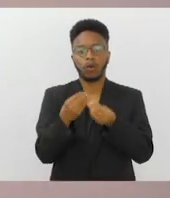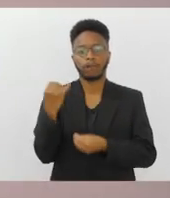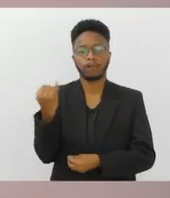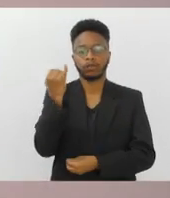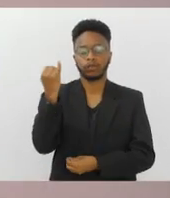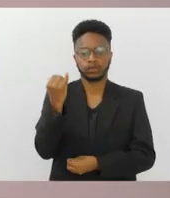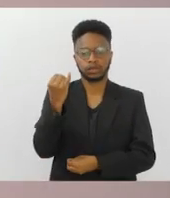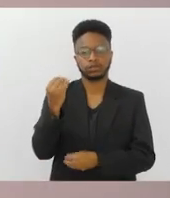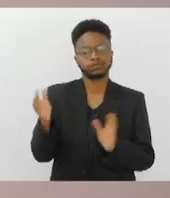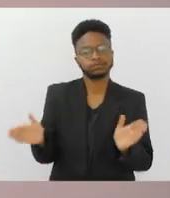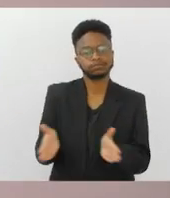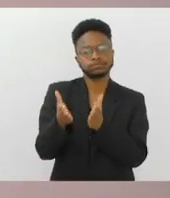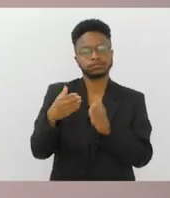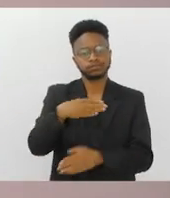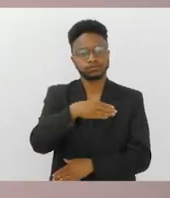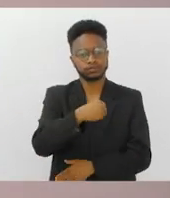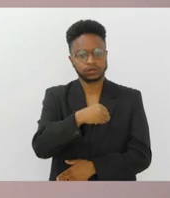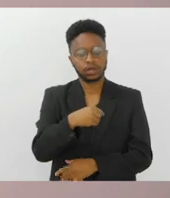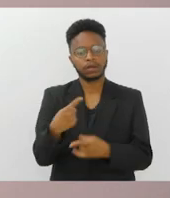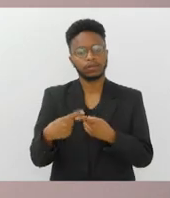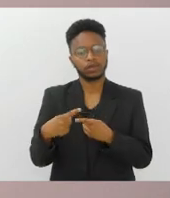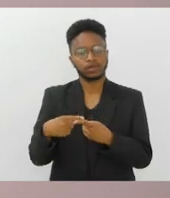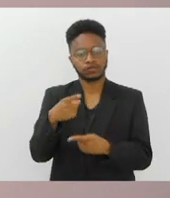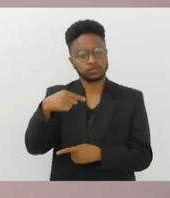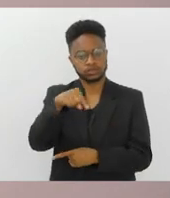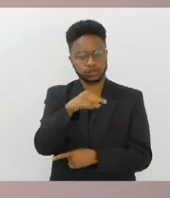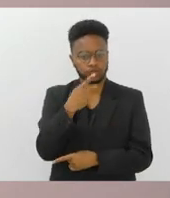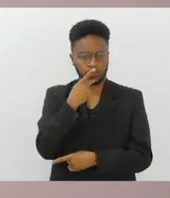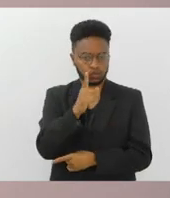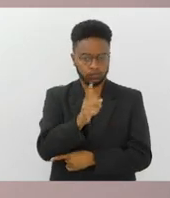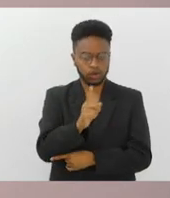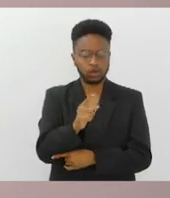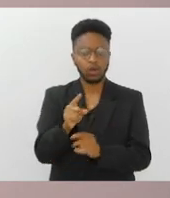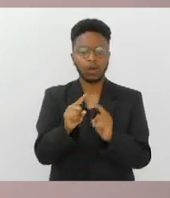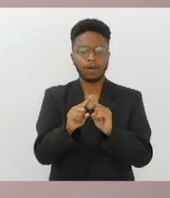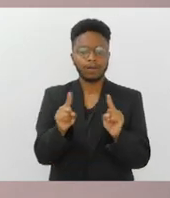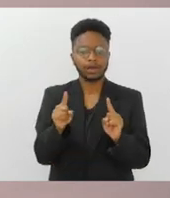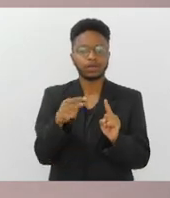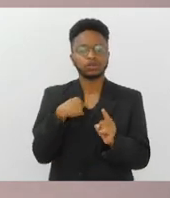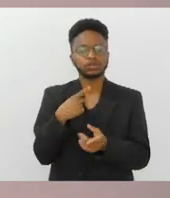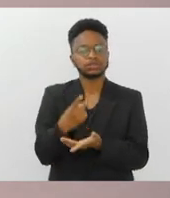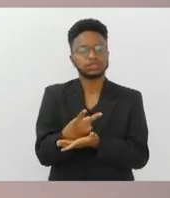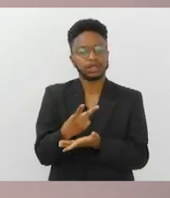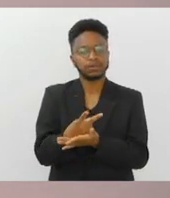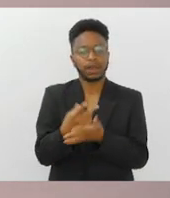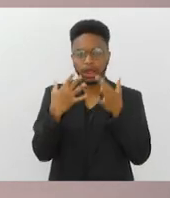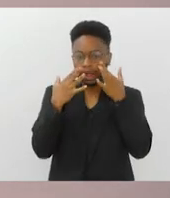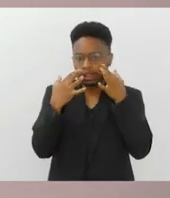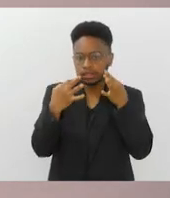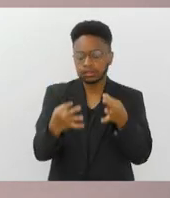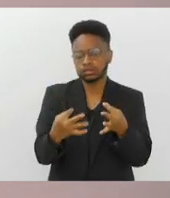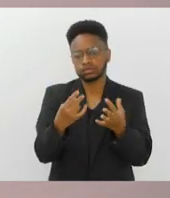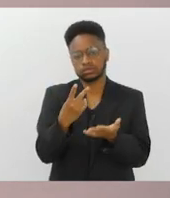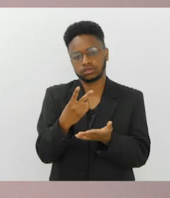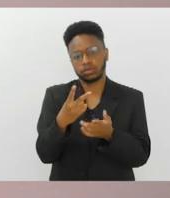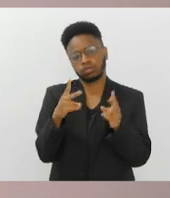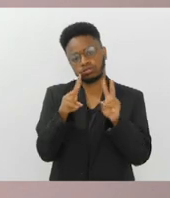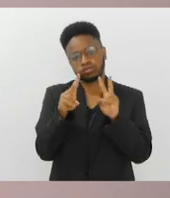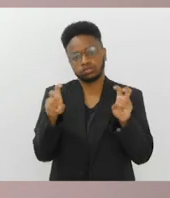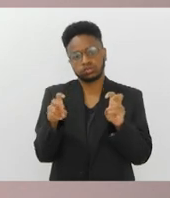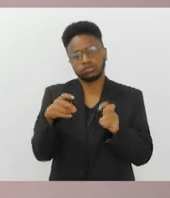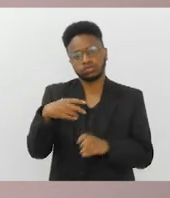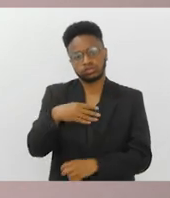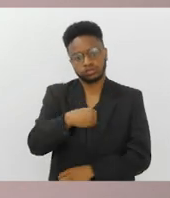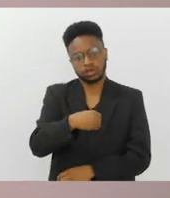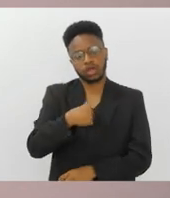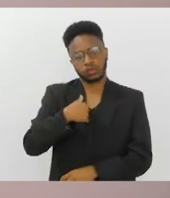aleitamento materno, de algo que não foi citado aqui especificamente, que sempre me chama a atenção quando a gente fala sobre aleitamento. Eu tenho um